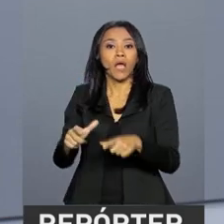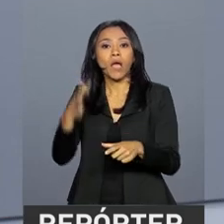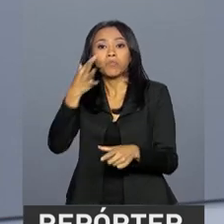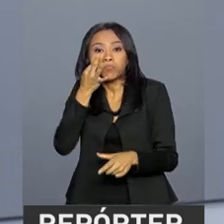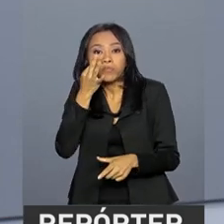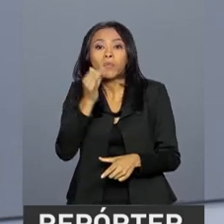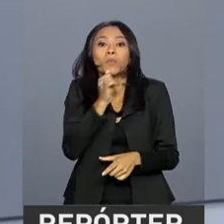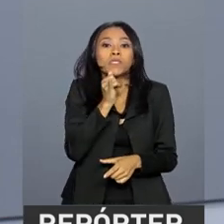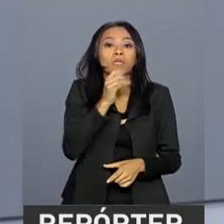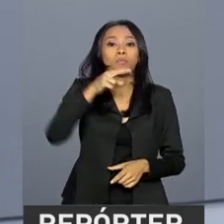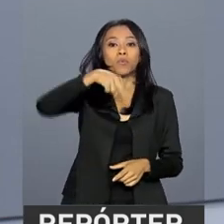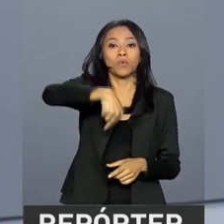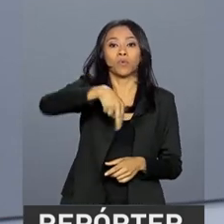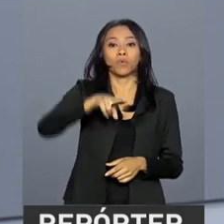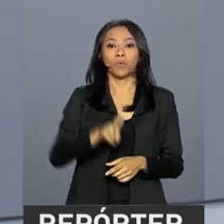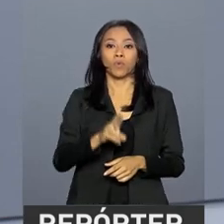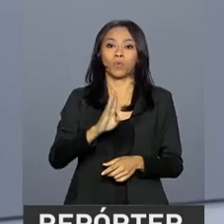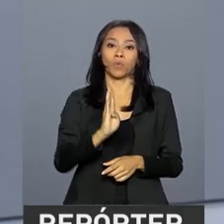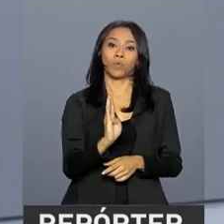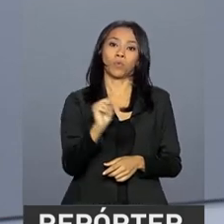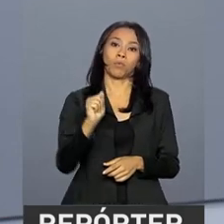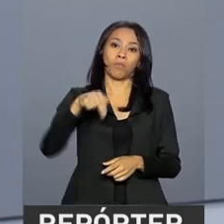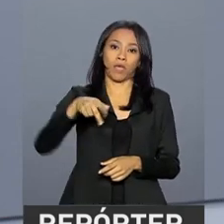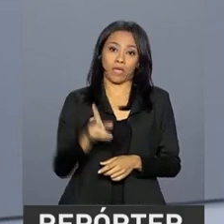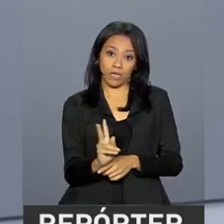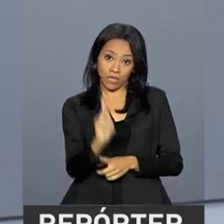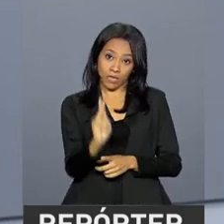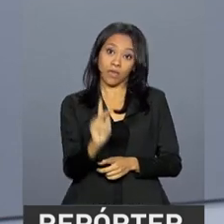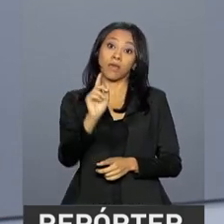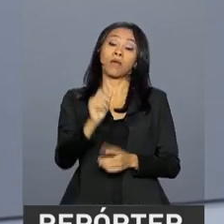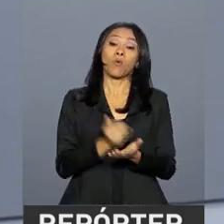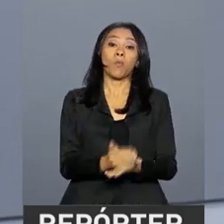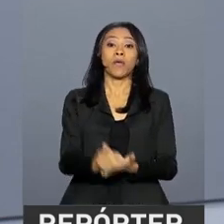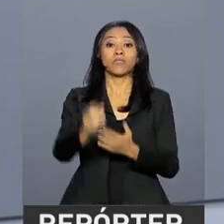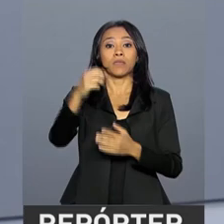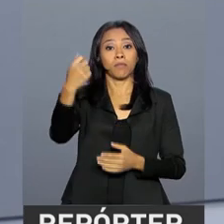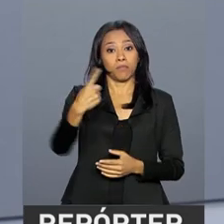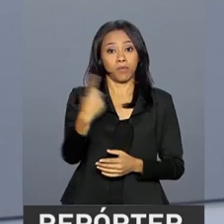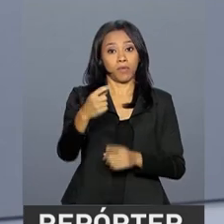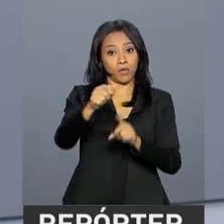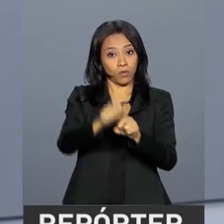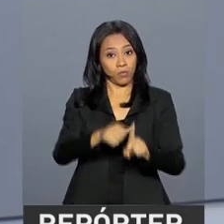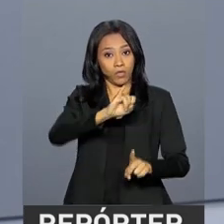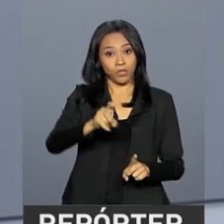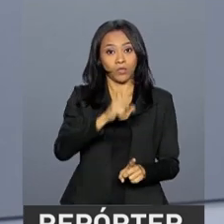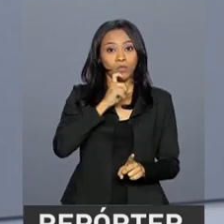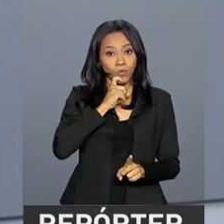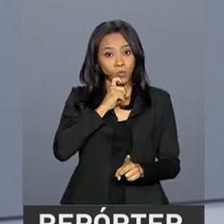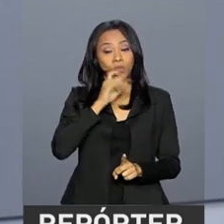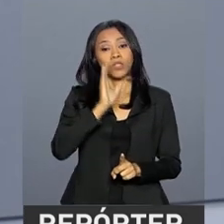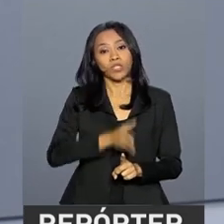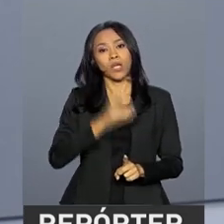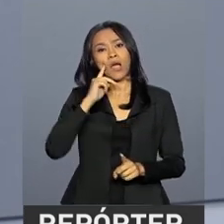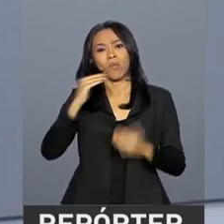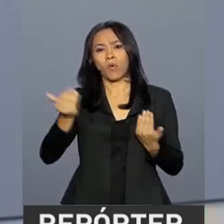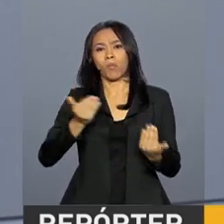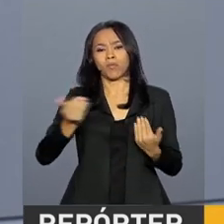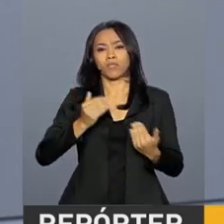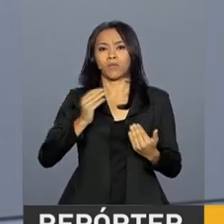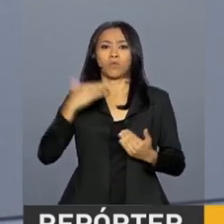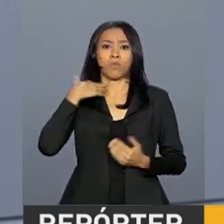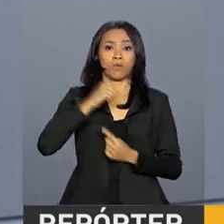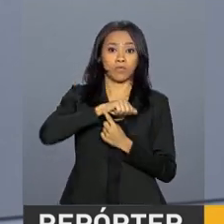benguí a medida vale a partir de 1º de julho o conselho aprovou ainda o balanço com as contas do banco central que fechou